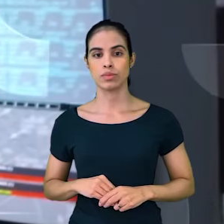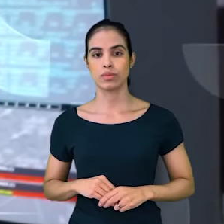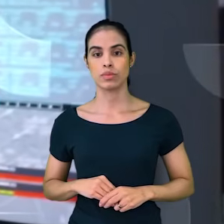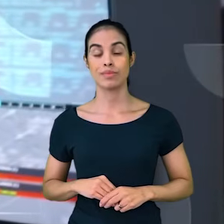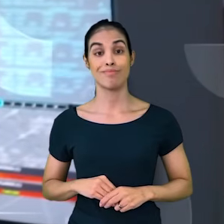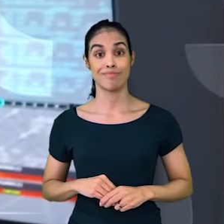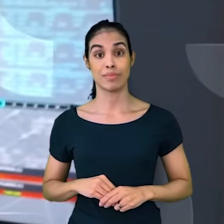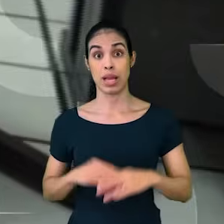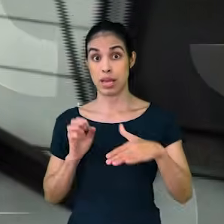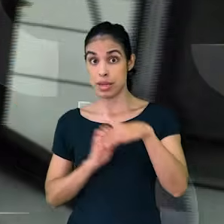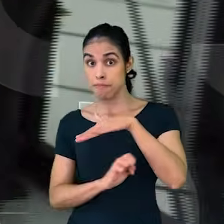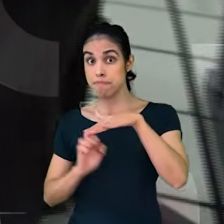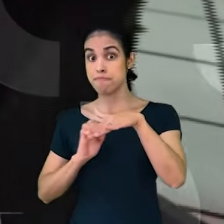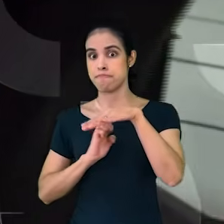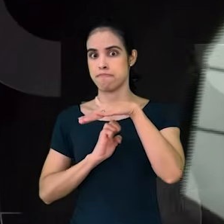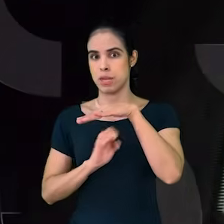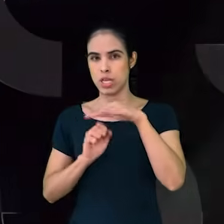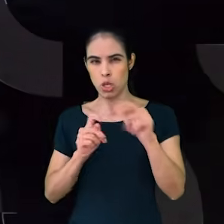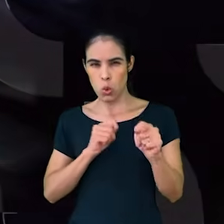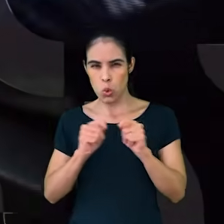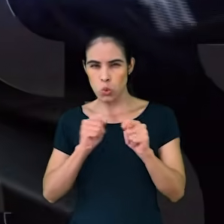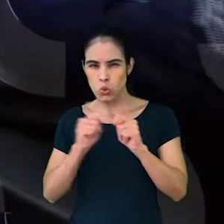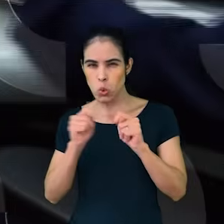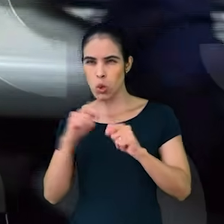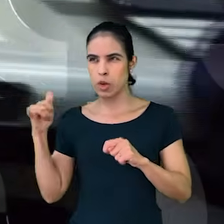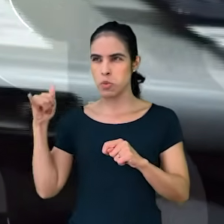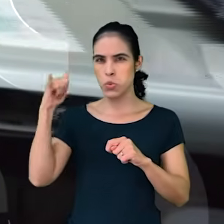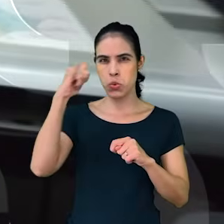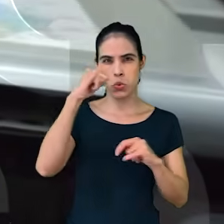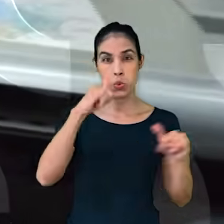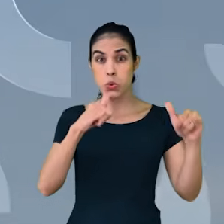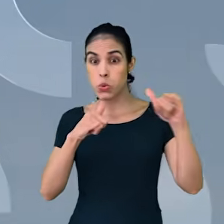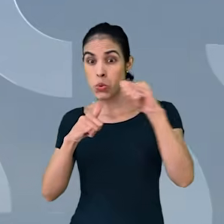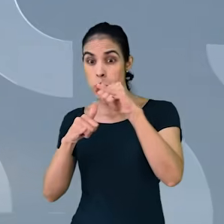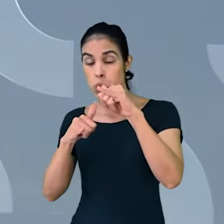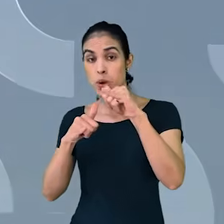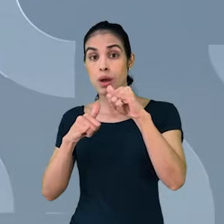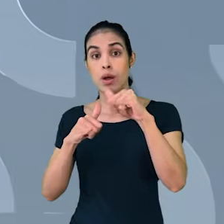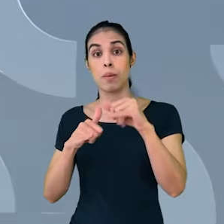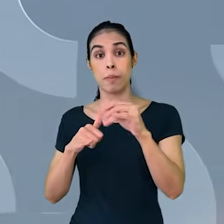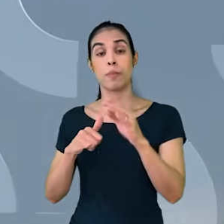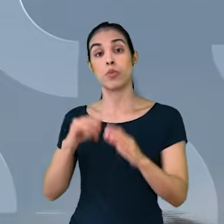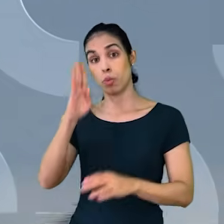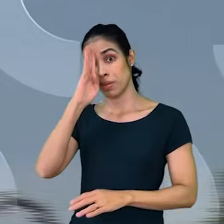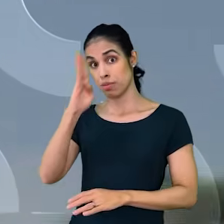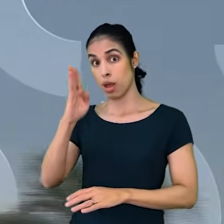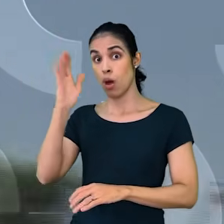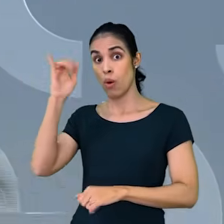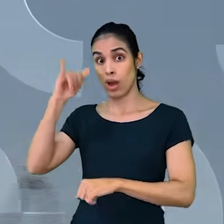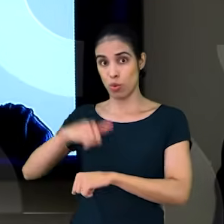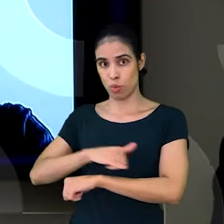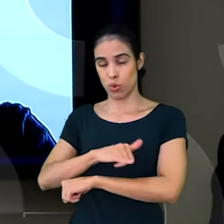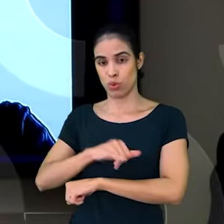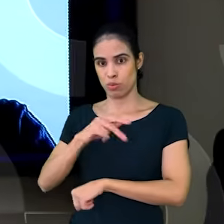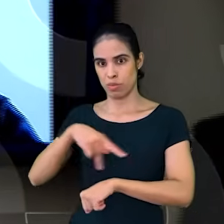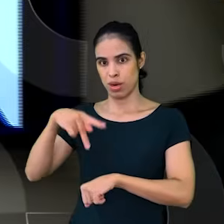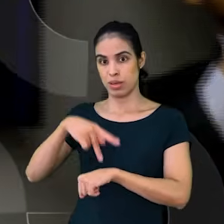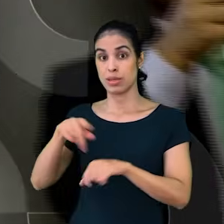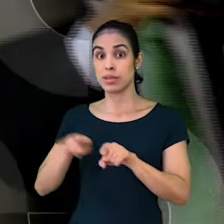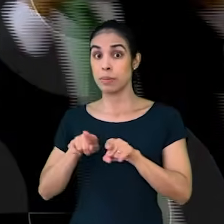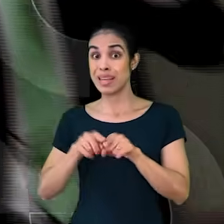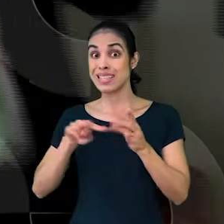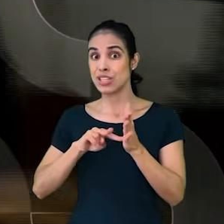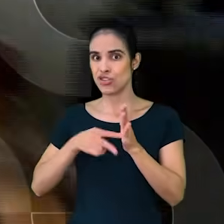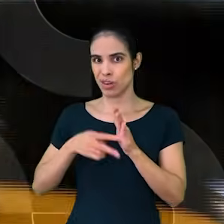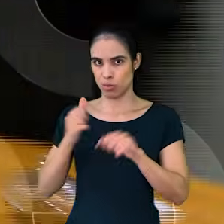A Nave Brasil, a empresa responsável pelo controle de tráfego aéreo em alguns dos principais aeroportos do país, e o Sindicato